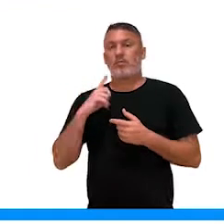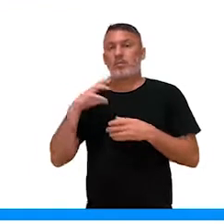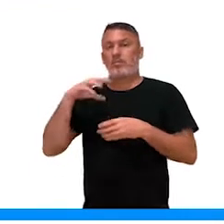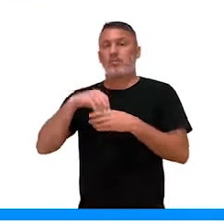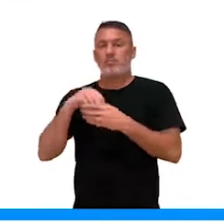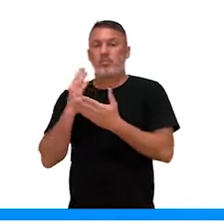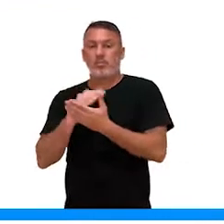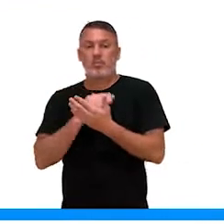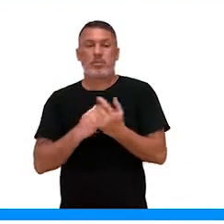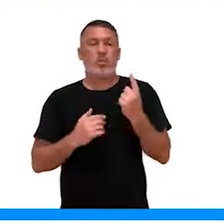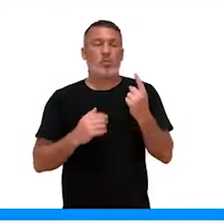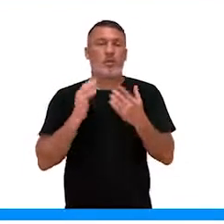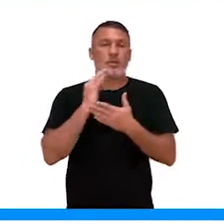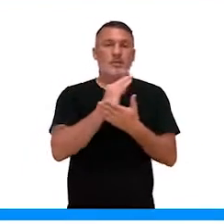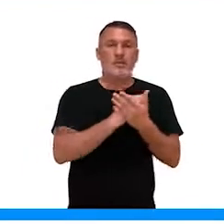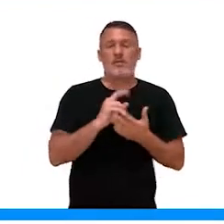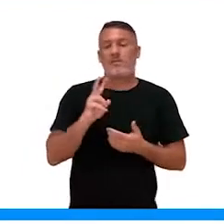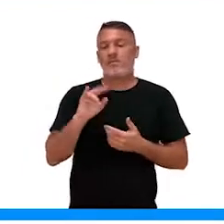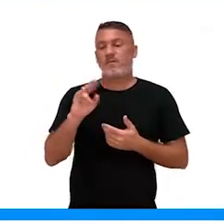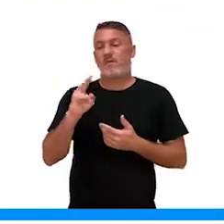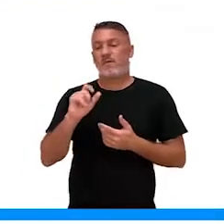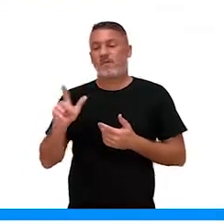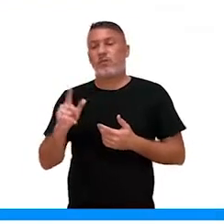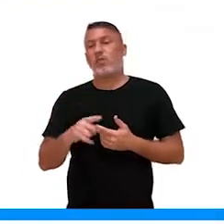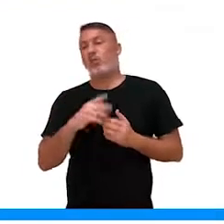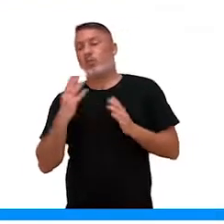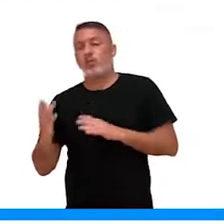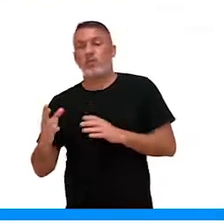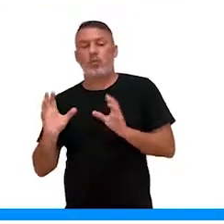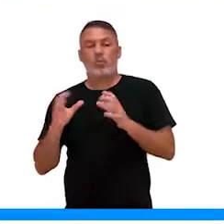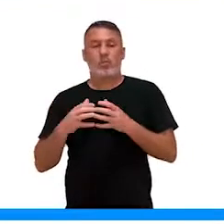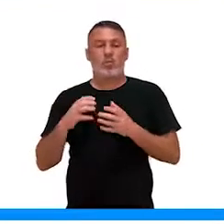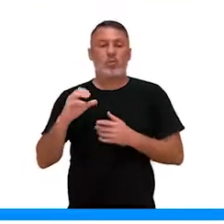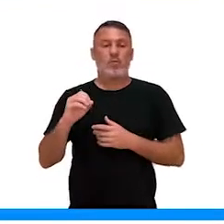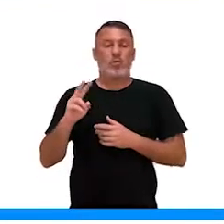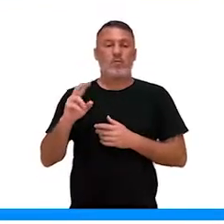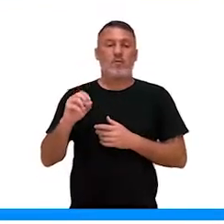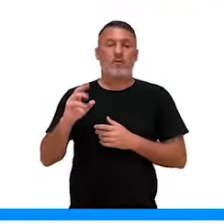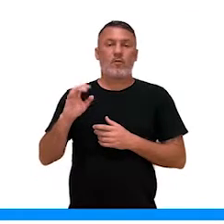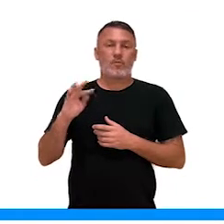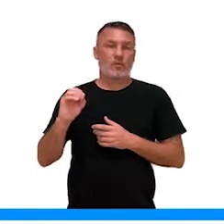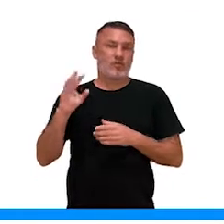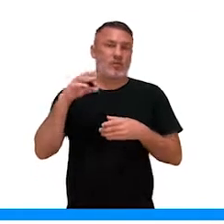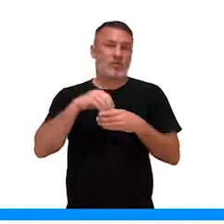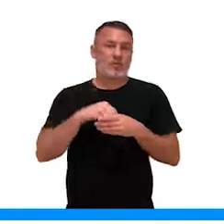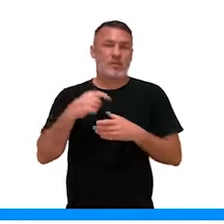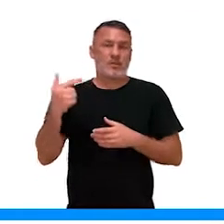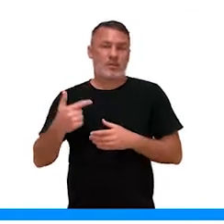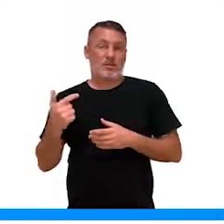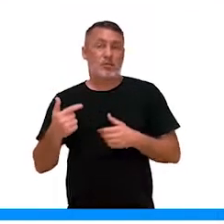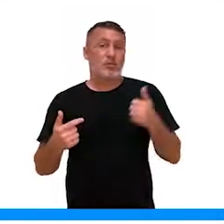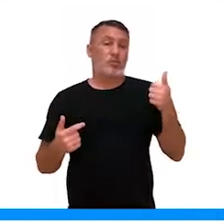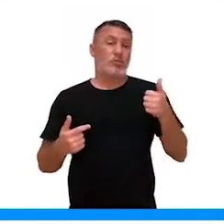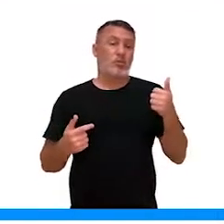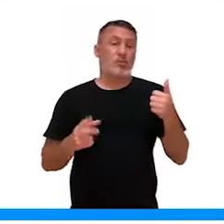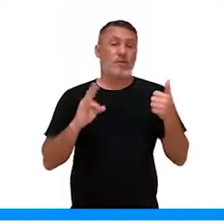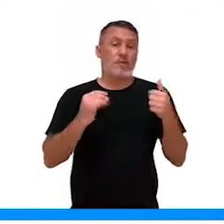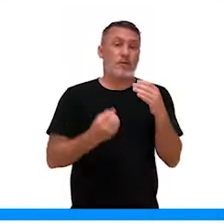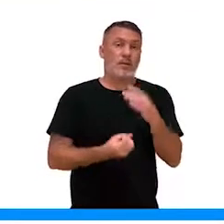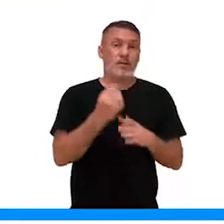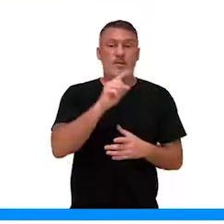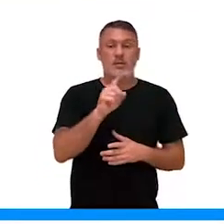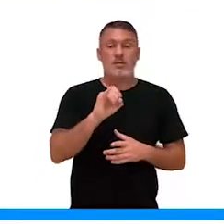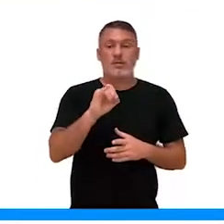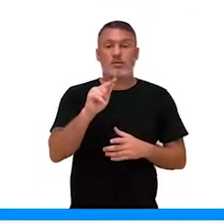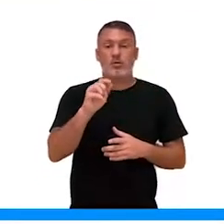cada divisão é formada uma célula viável e um corpúsculo. Então, desse ovócito secundário, um